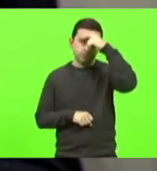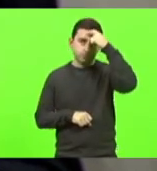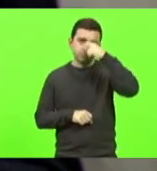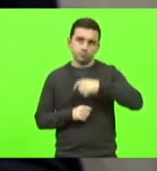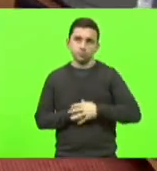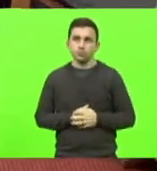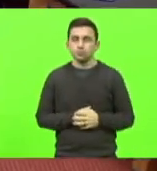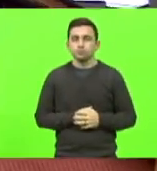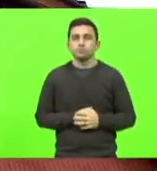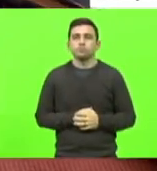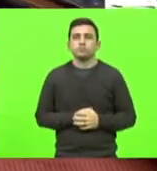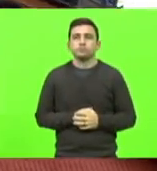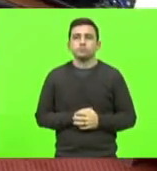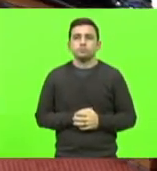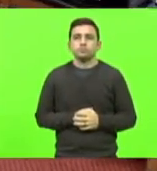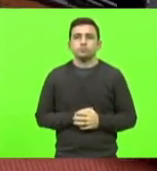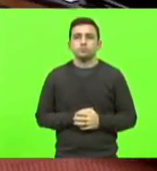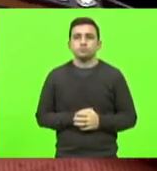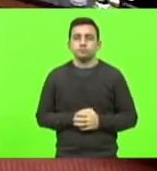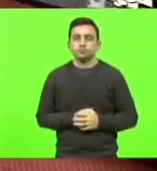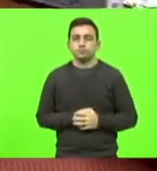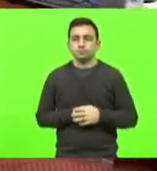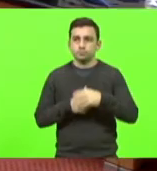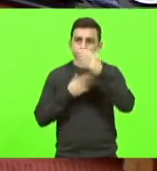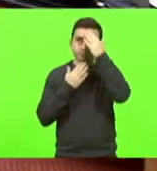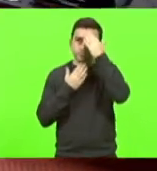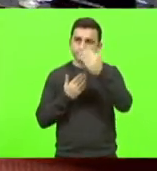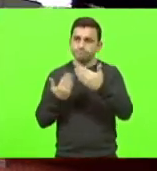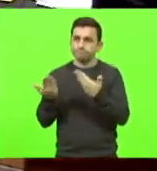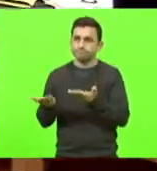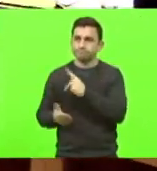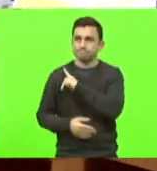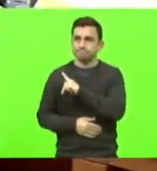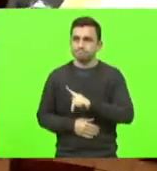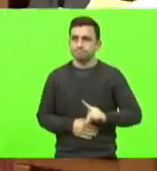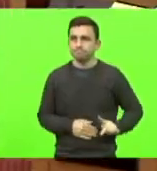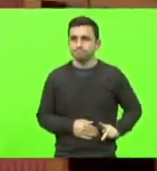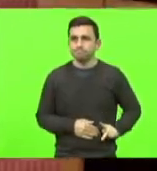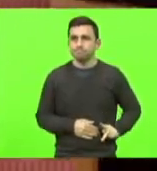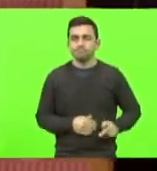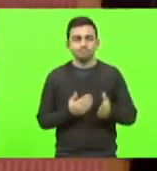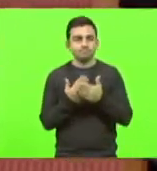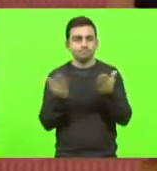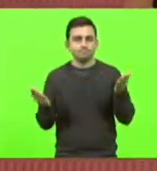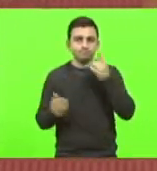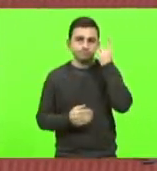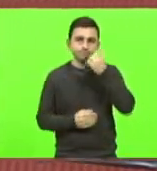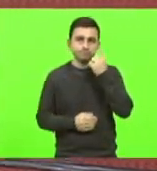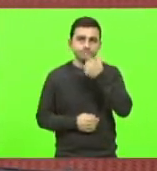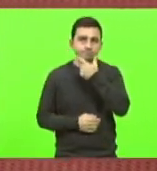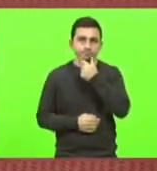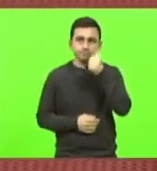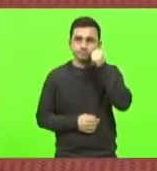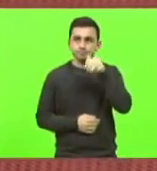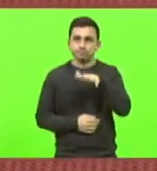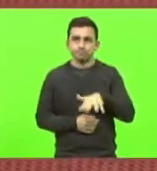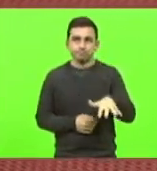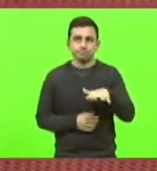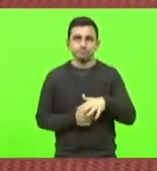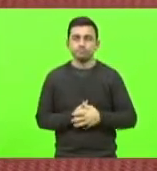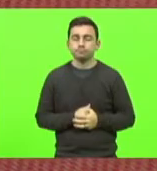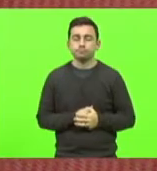e e obrigado Presidente senhores deputados senhoras deputados